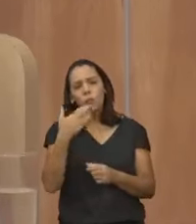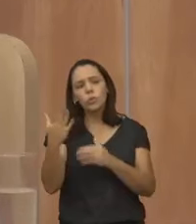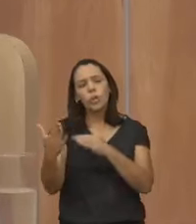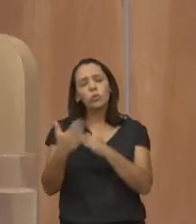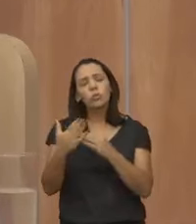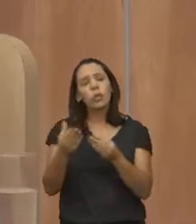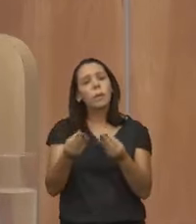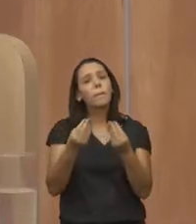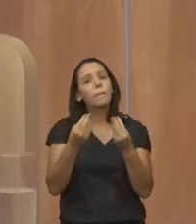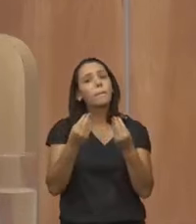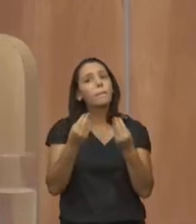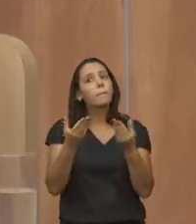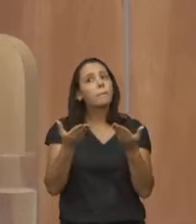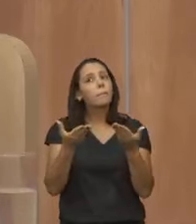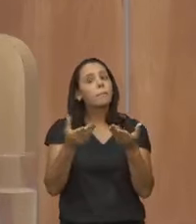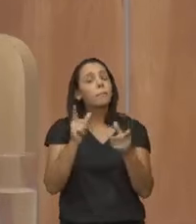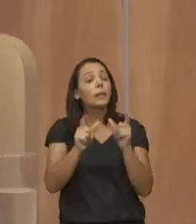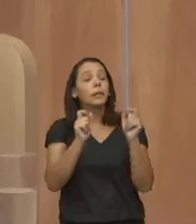eu vou pedir ajuda?